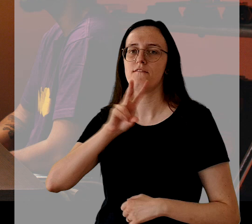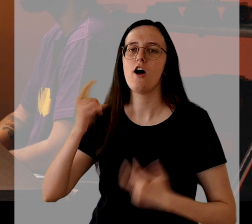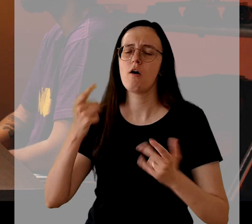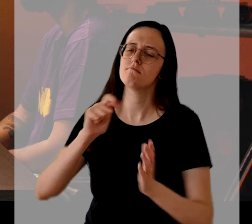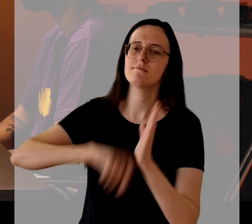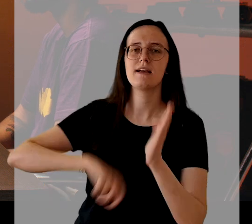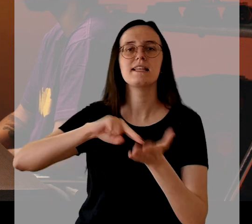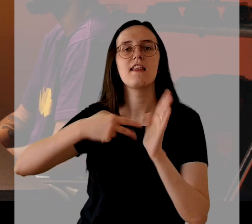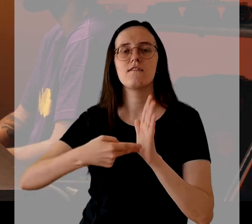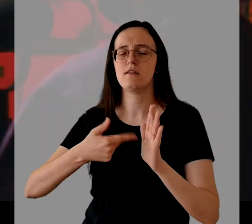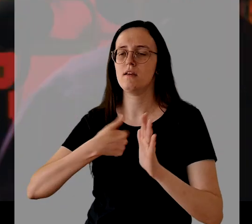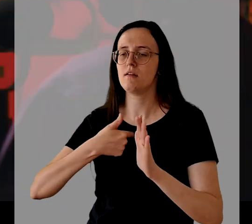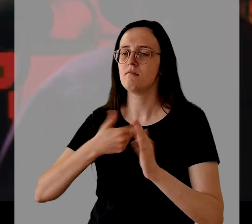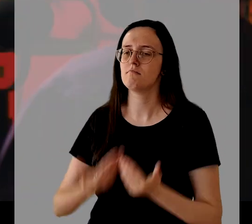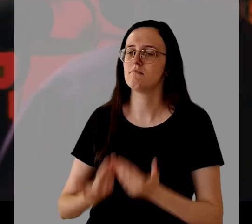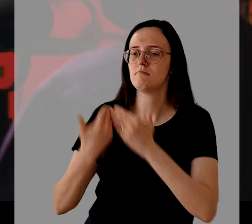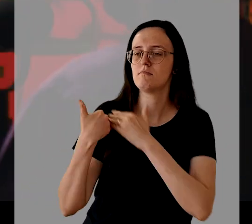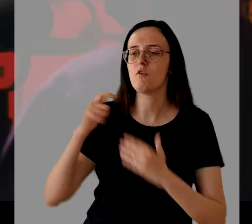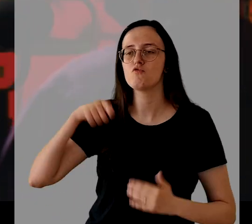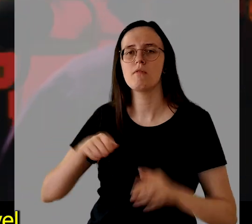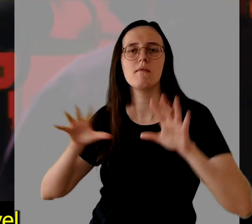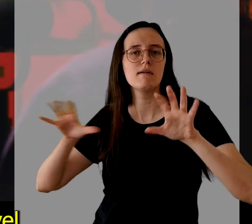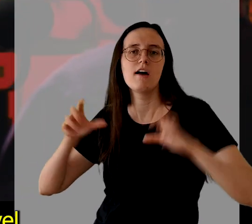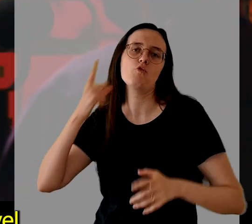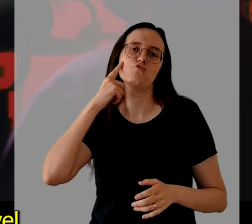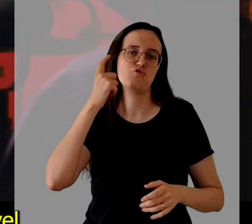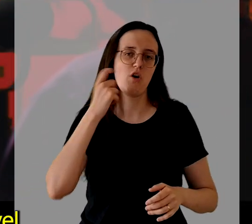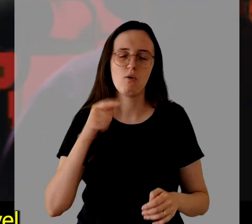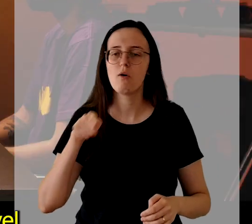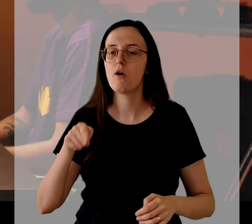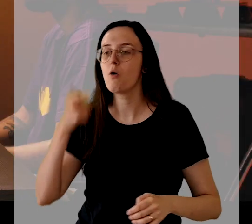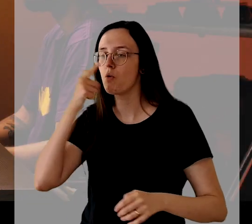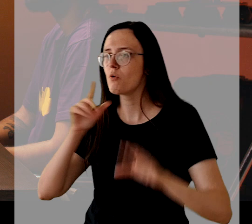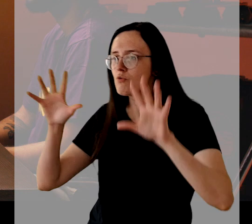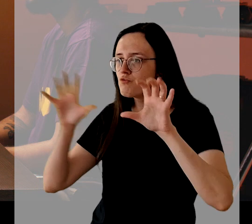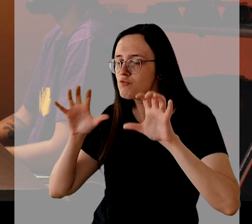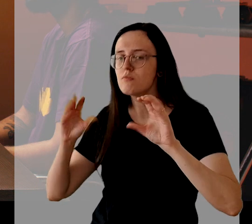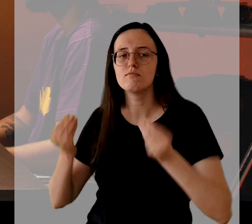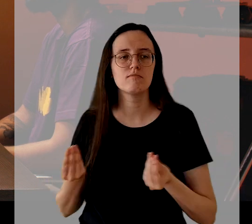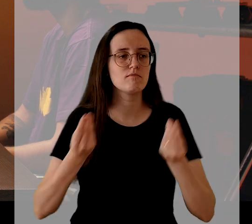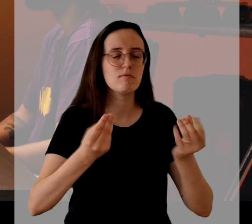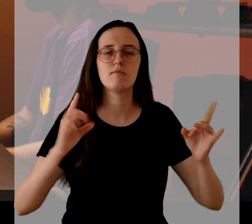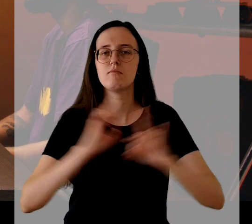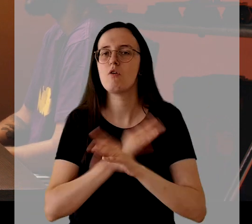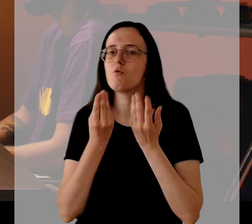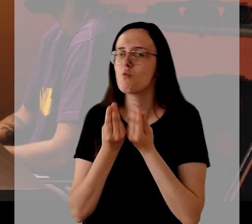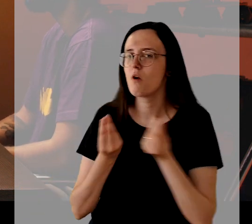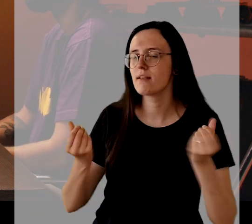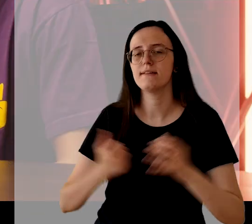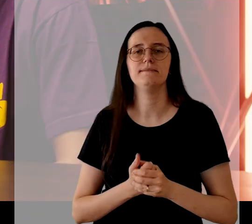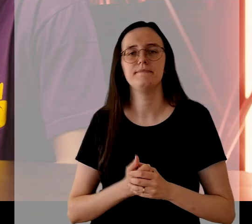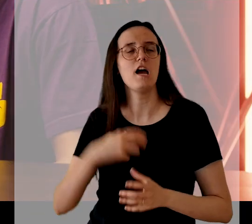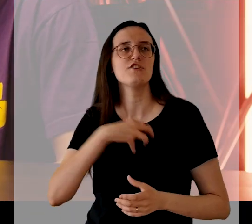vai assinar a captação do som, né? É a pessoa que vai ser responsável para esse som chegar na montagem com